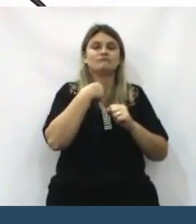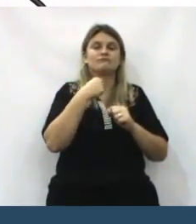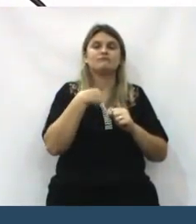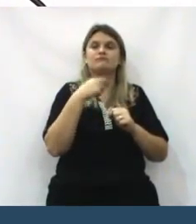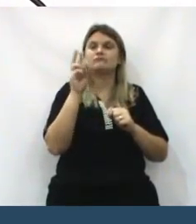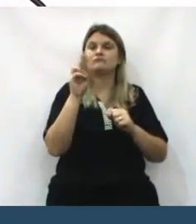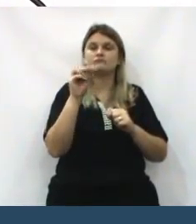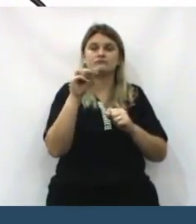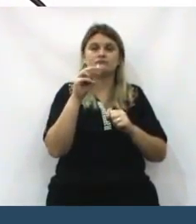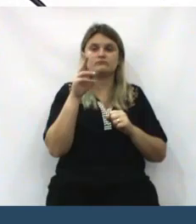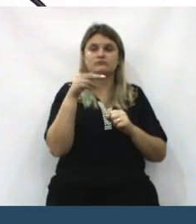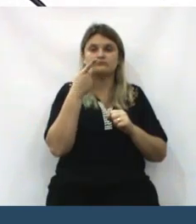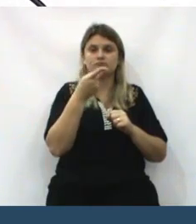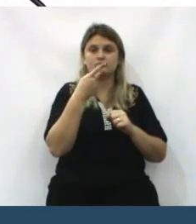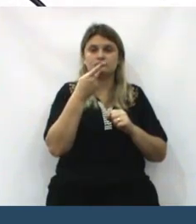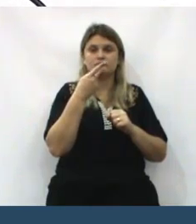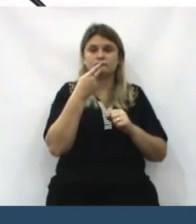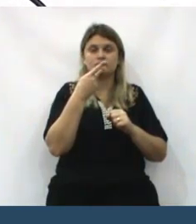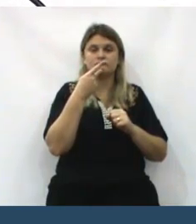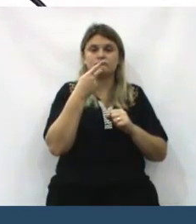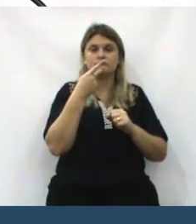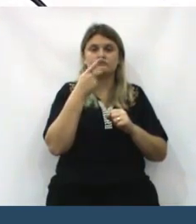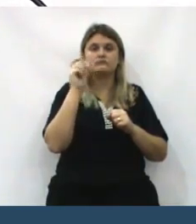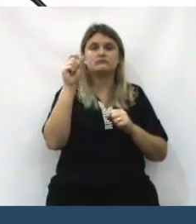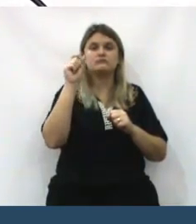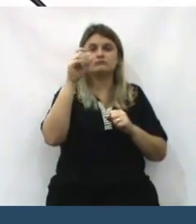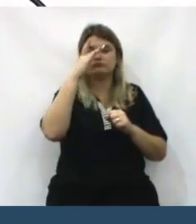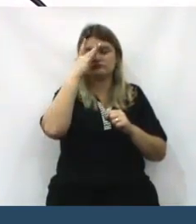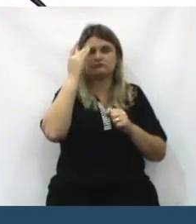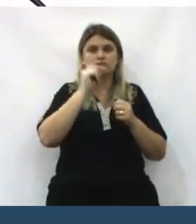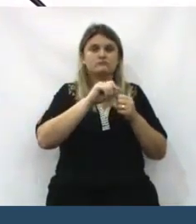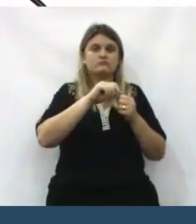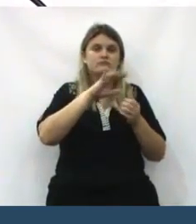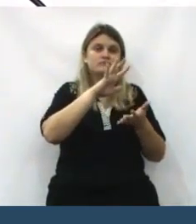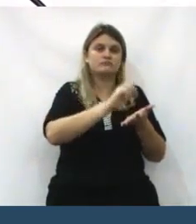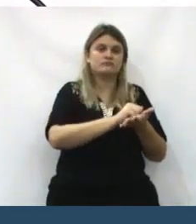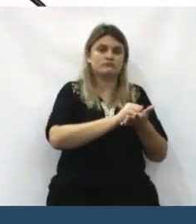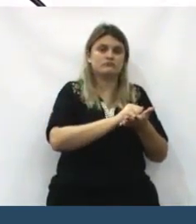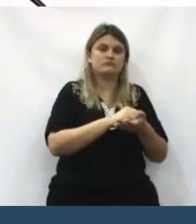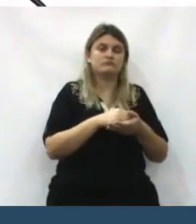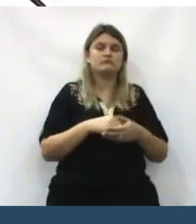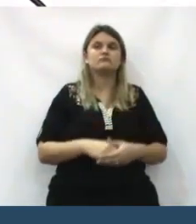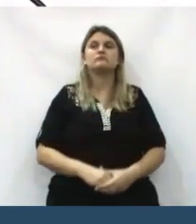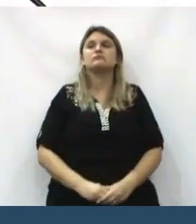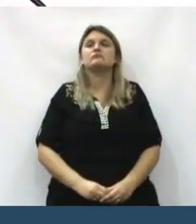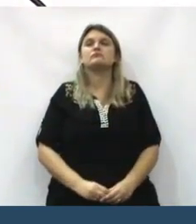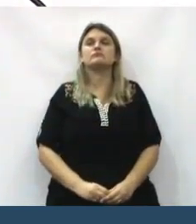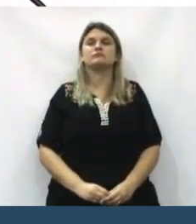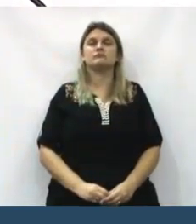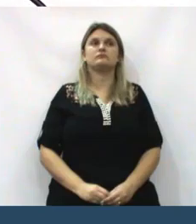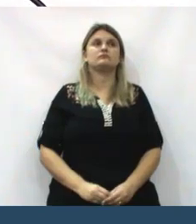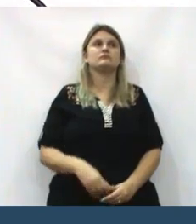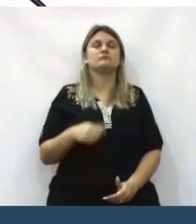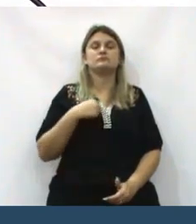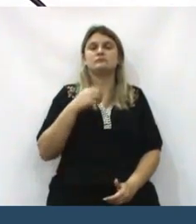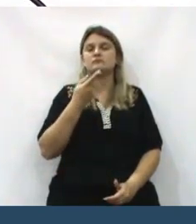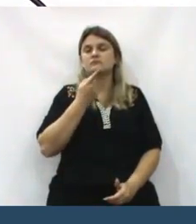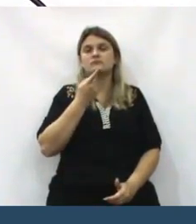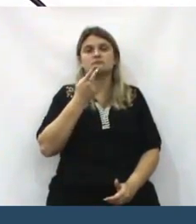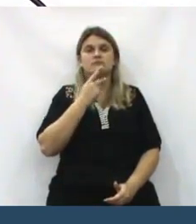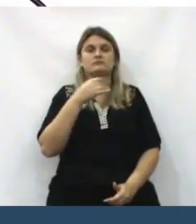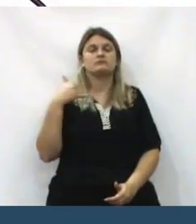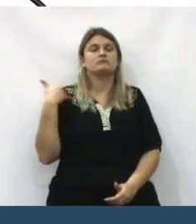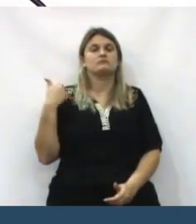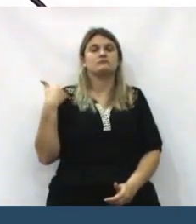candidato. Em nenhum momento eu coloco aonde vai fazer sua inscrição para a sua candidatura. Eu não falo em